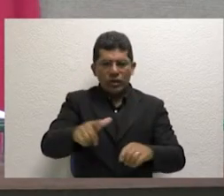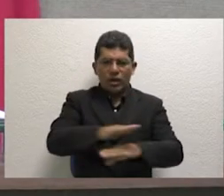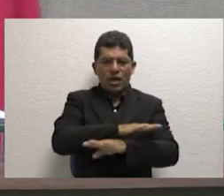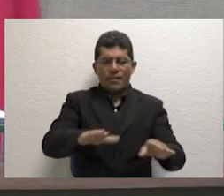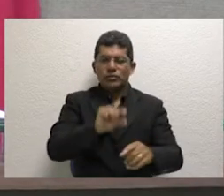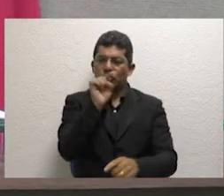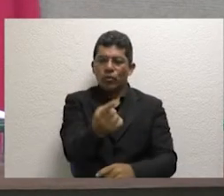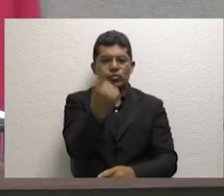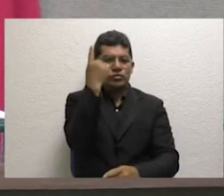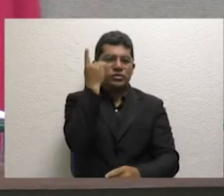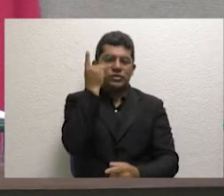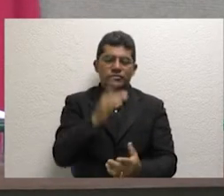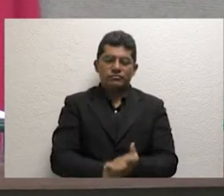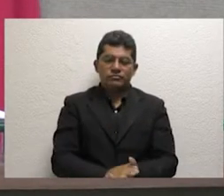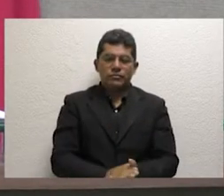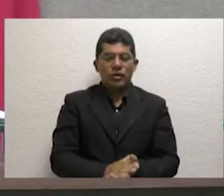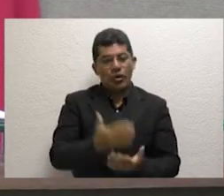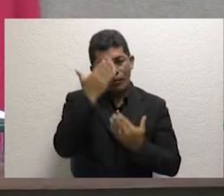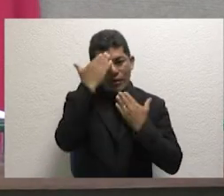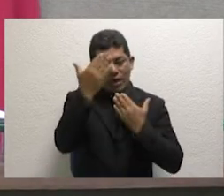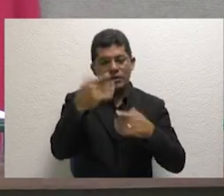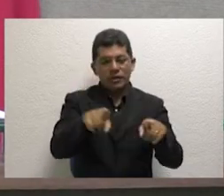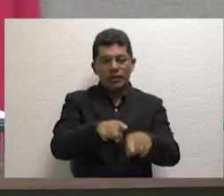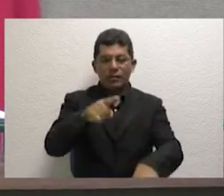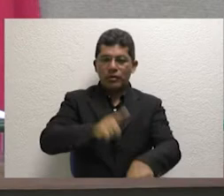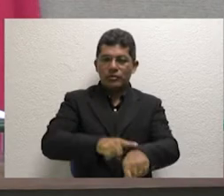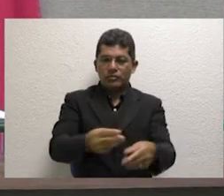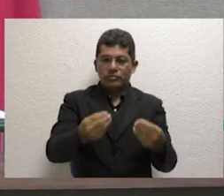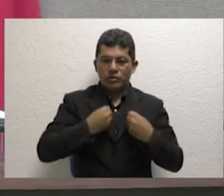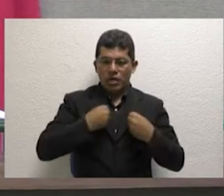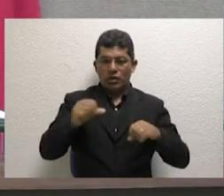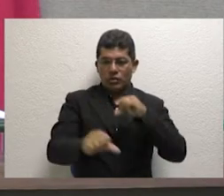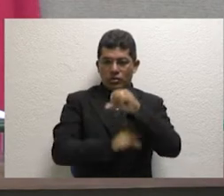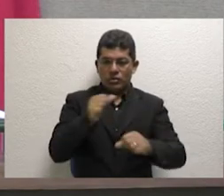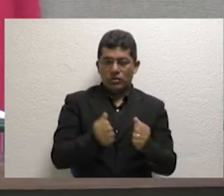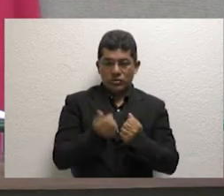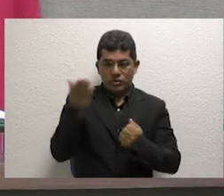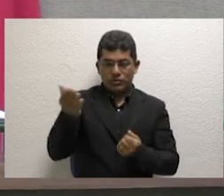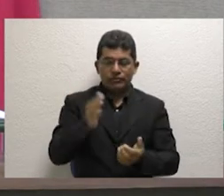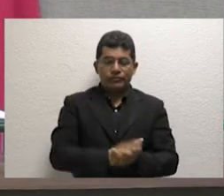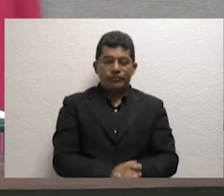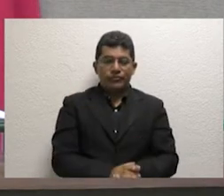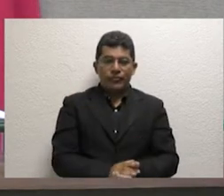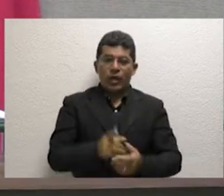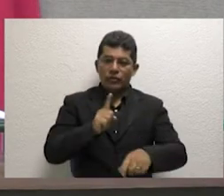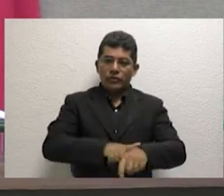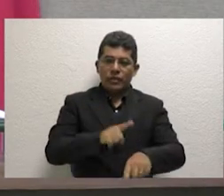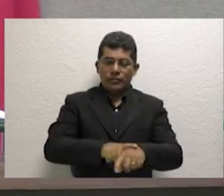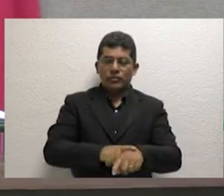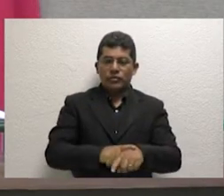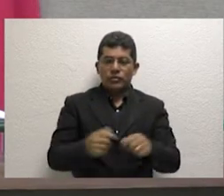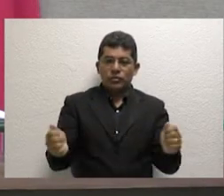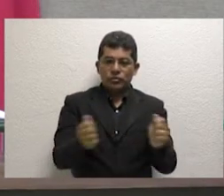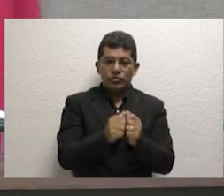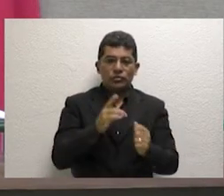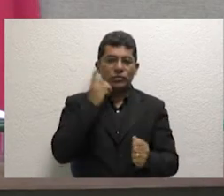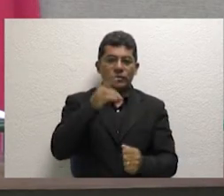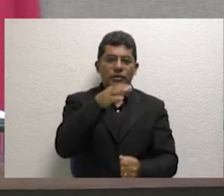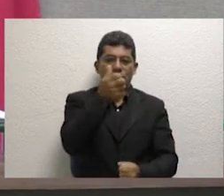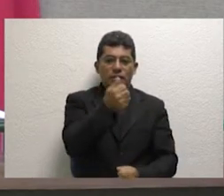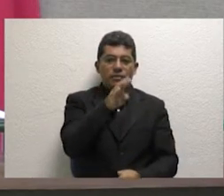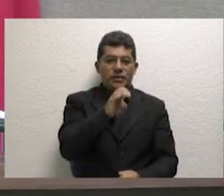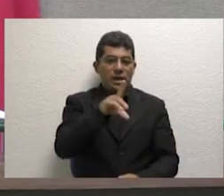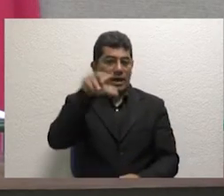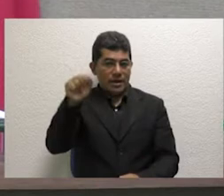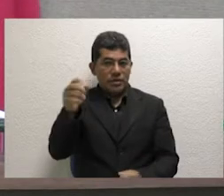atribuído ao deputado Belarmino Lins será cedido para se juntar a deputada Vidala ao tempo que vossa excelência permitiu